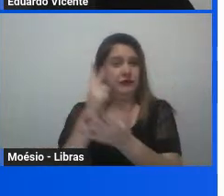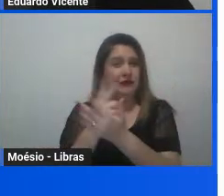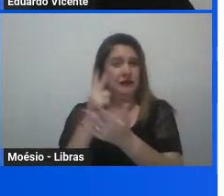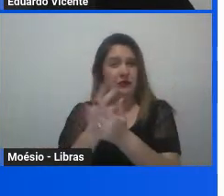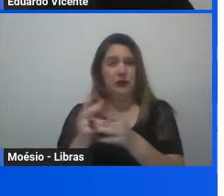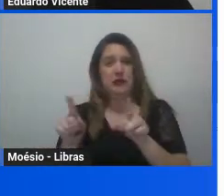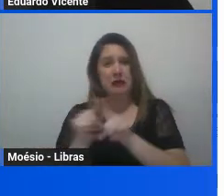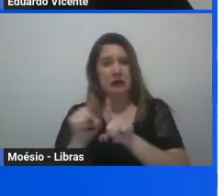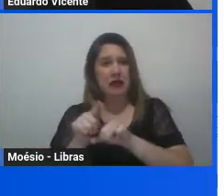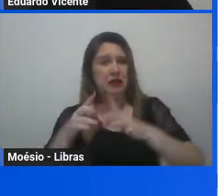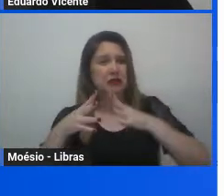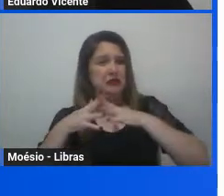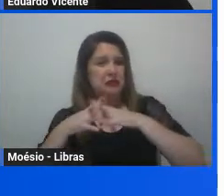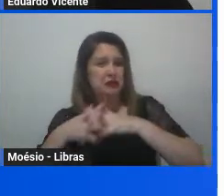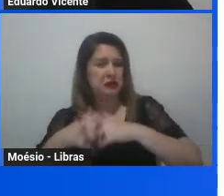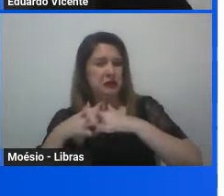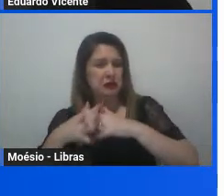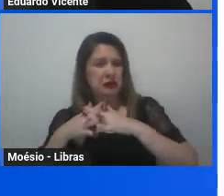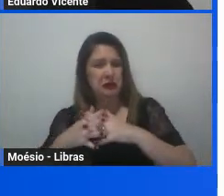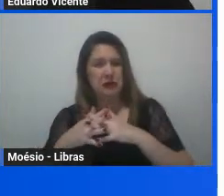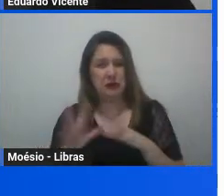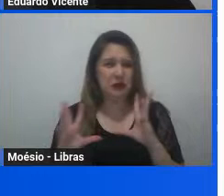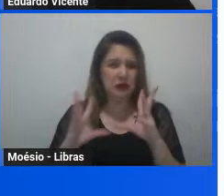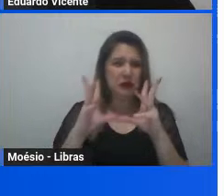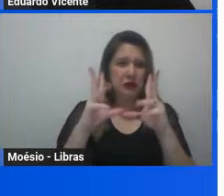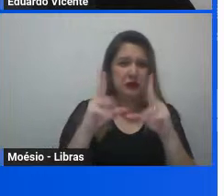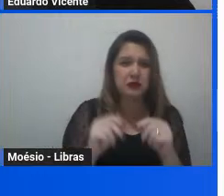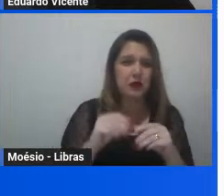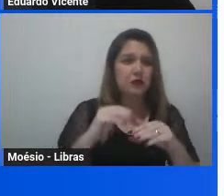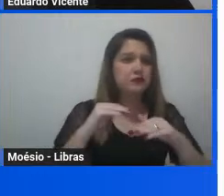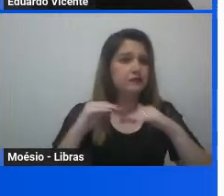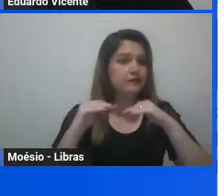o serviço de saúde pública?